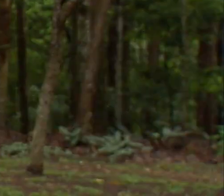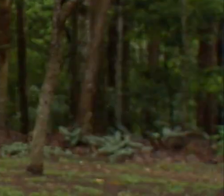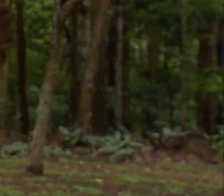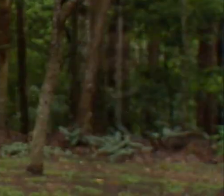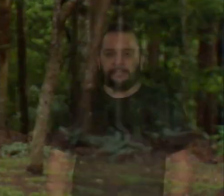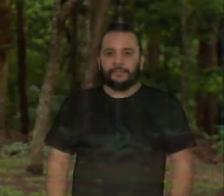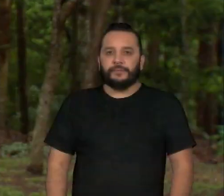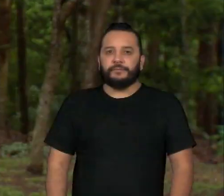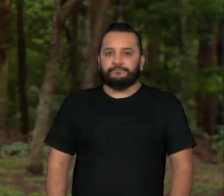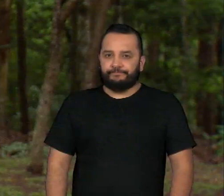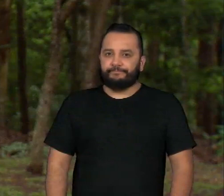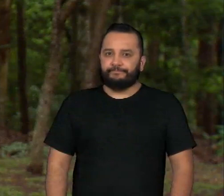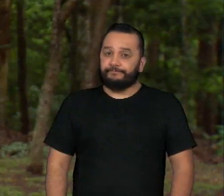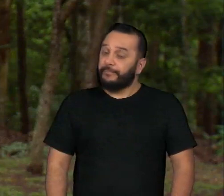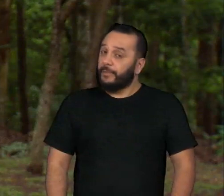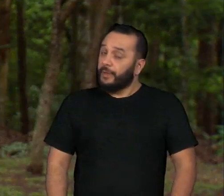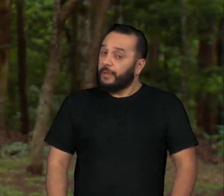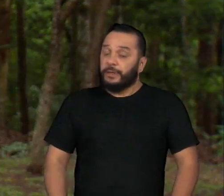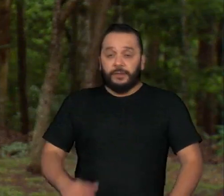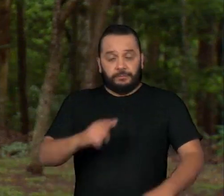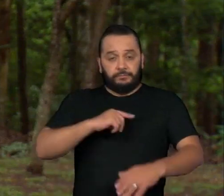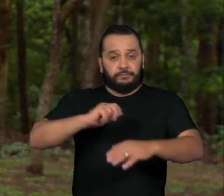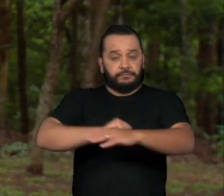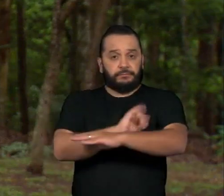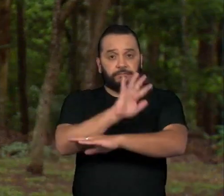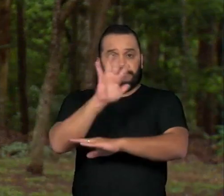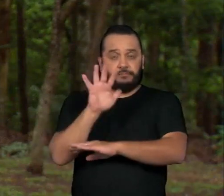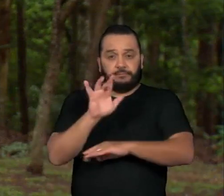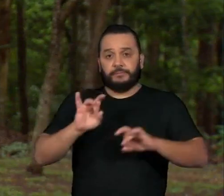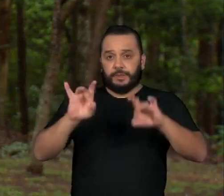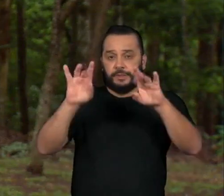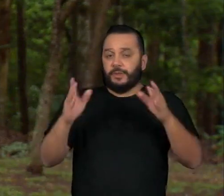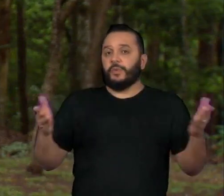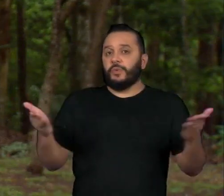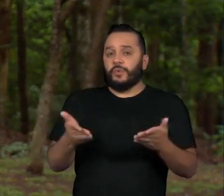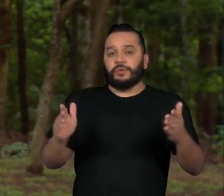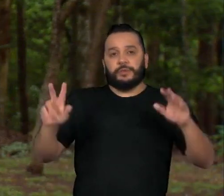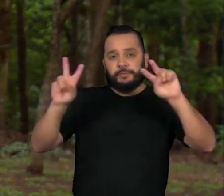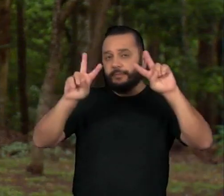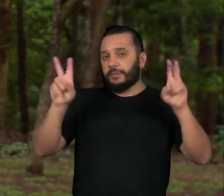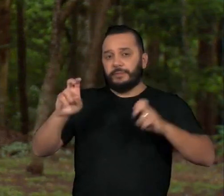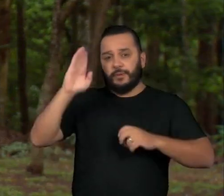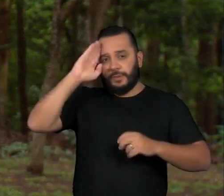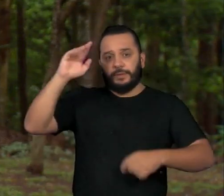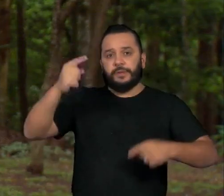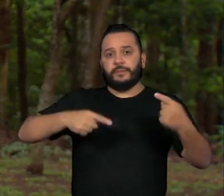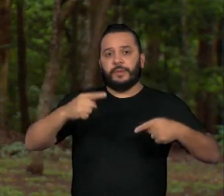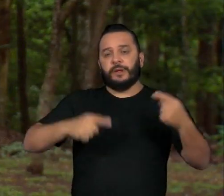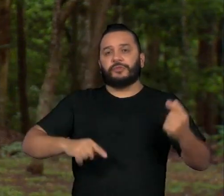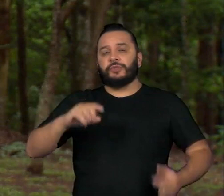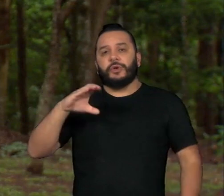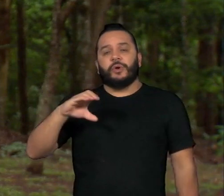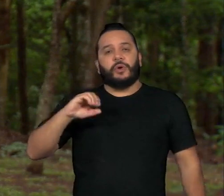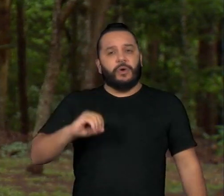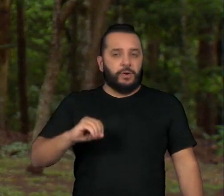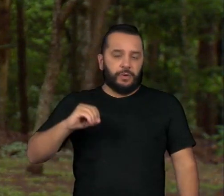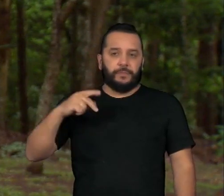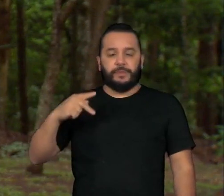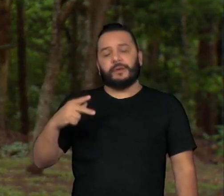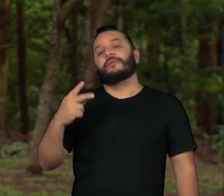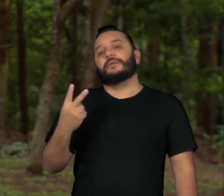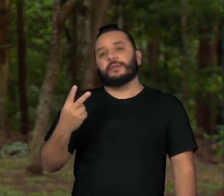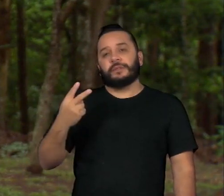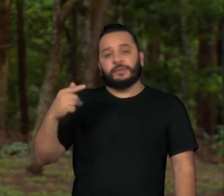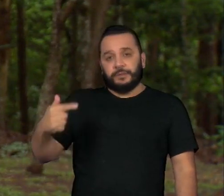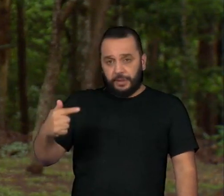O Repórter Eco especial de hoje vai tratar dos principais temas em debate na COP27, a